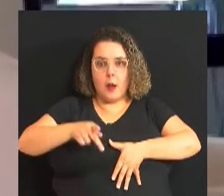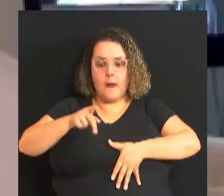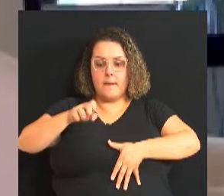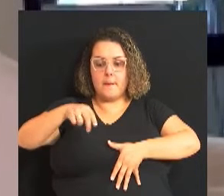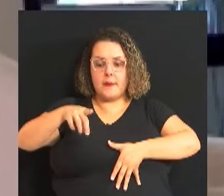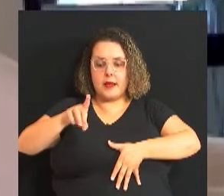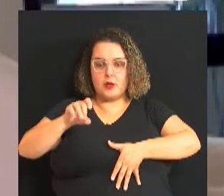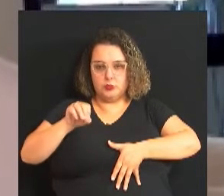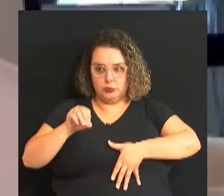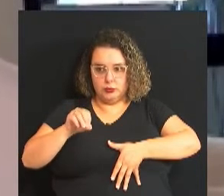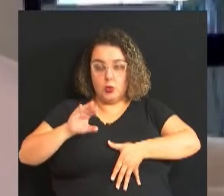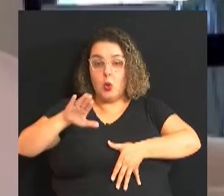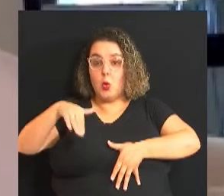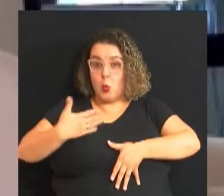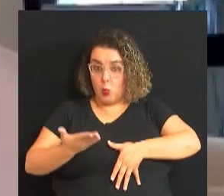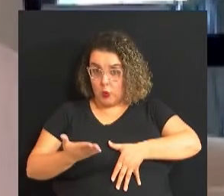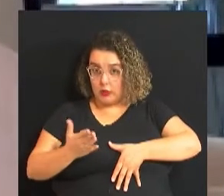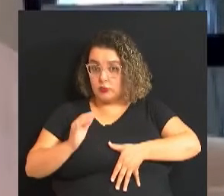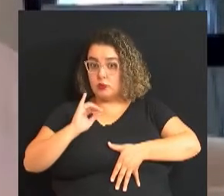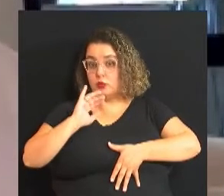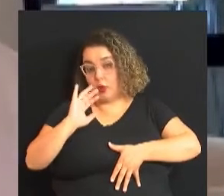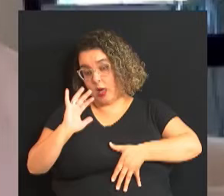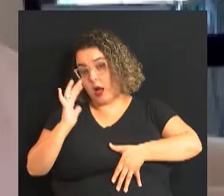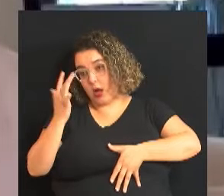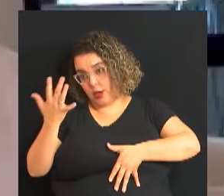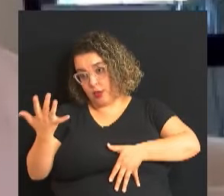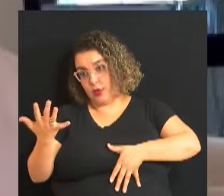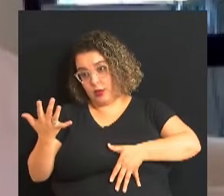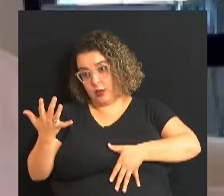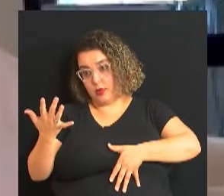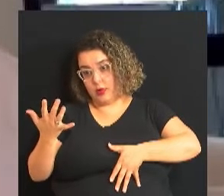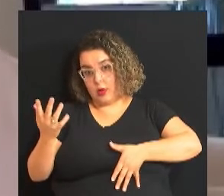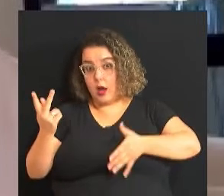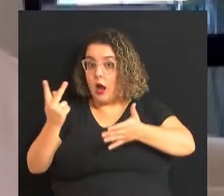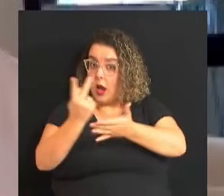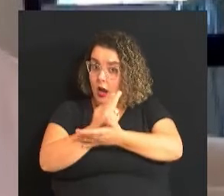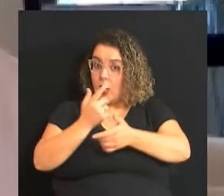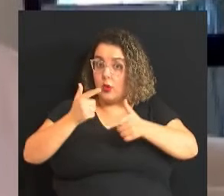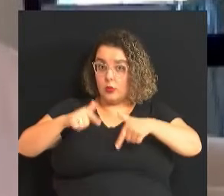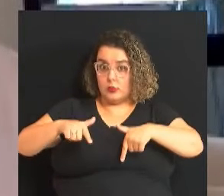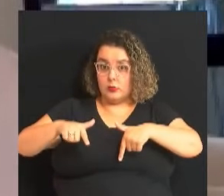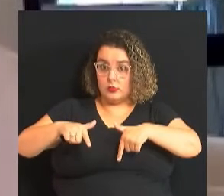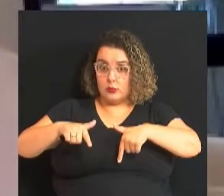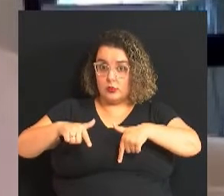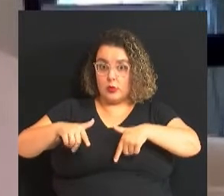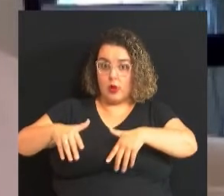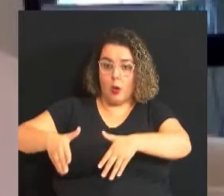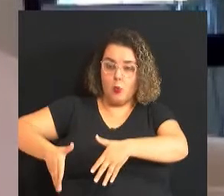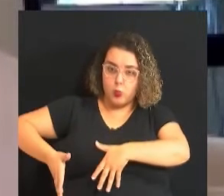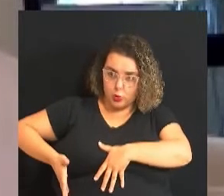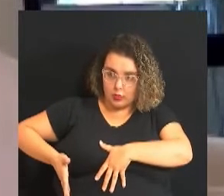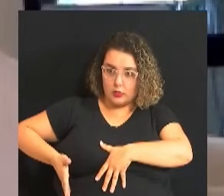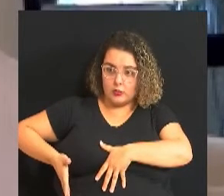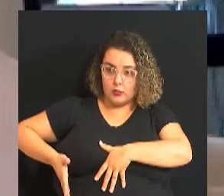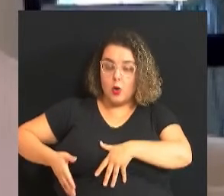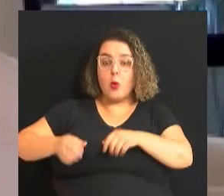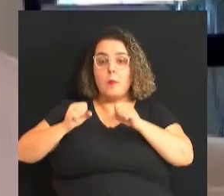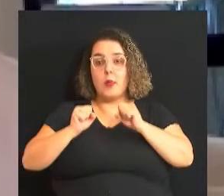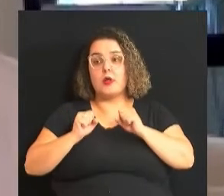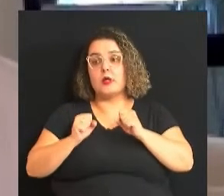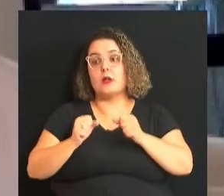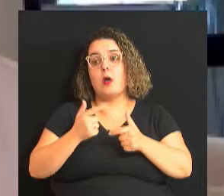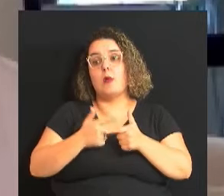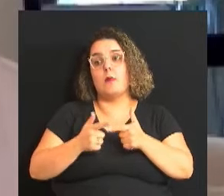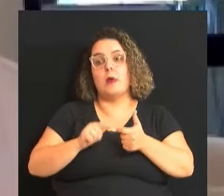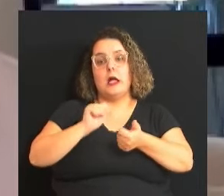Na hora que isso acontece, é ali o lugar onde a pessoa vai colocar o estômago, né? Então, a pessoa poderia ter algum problema de